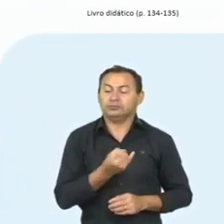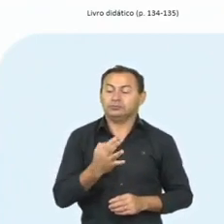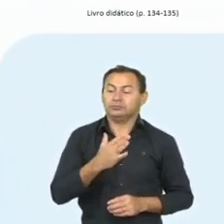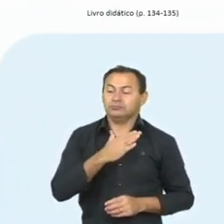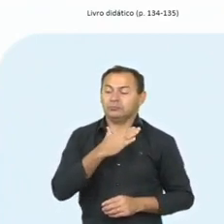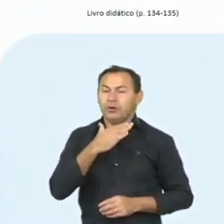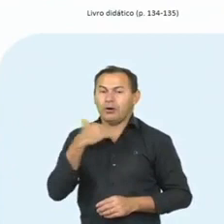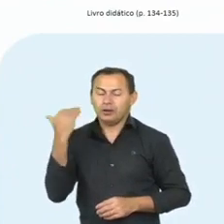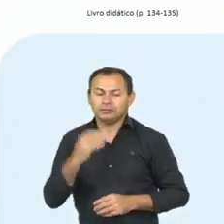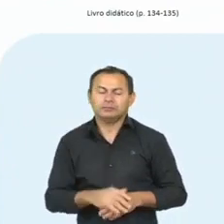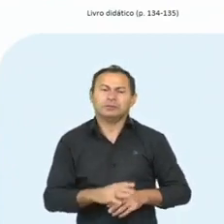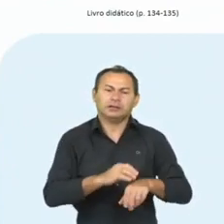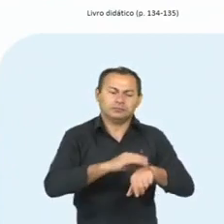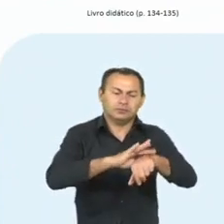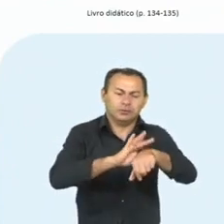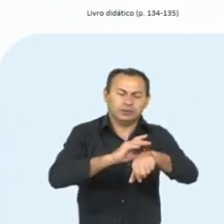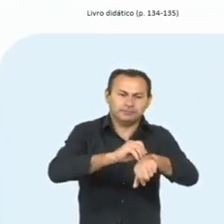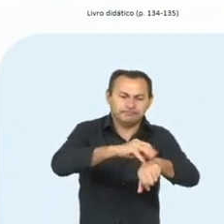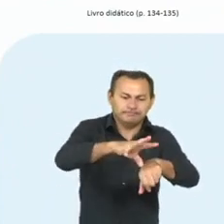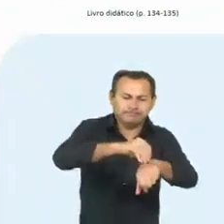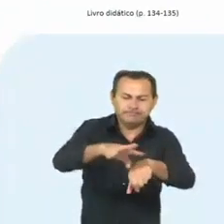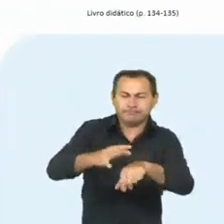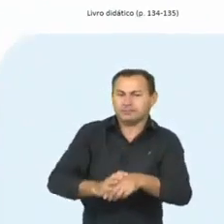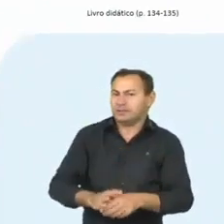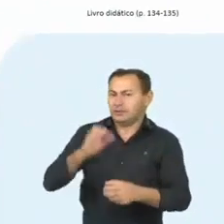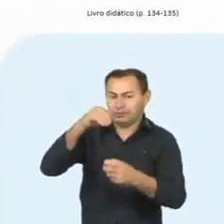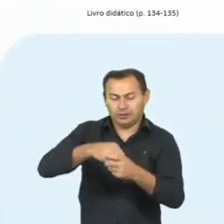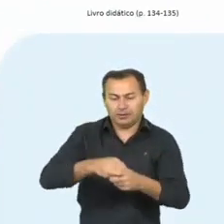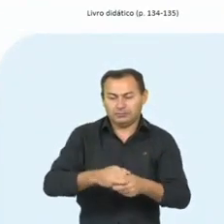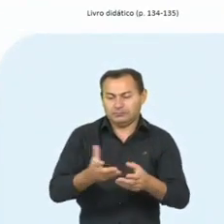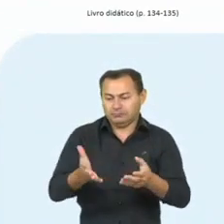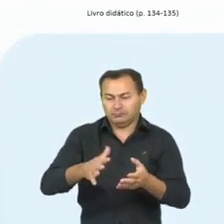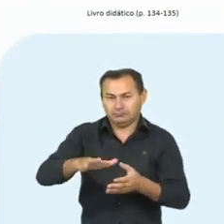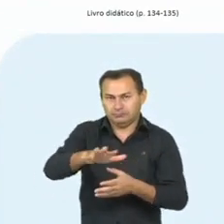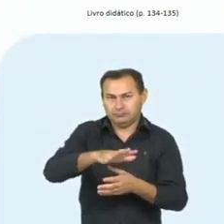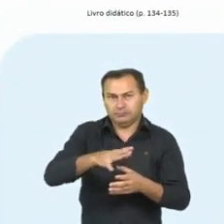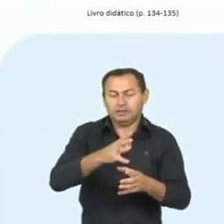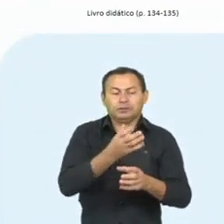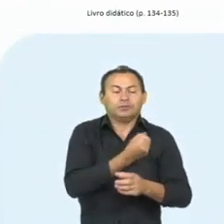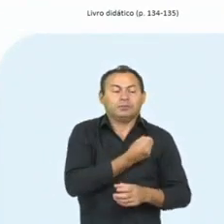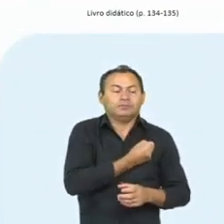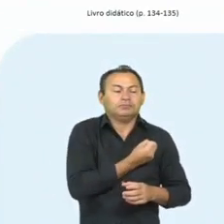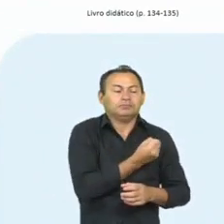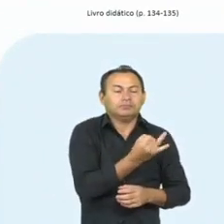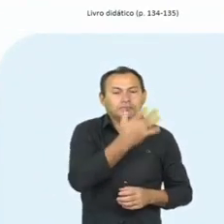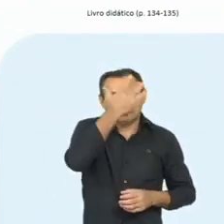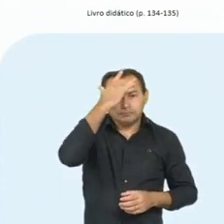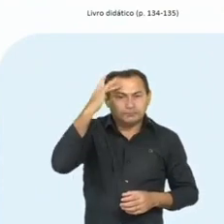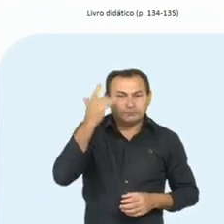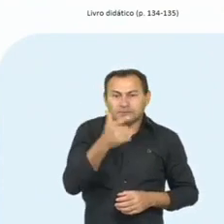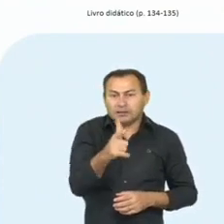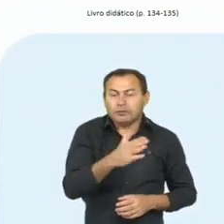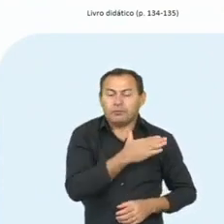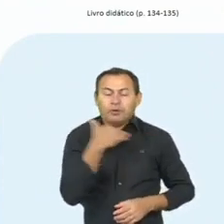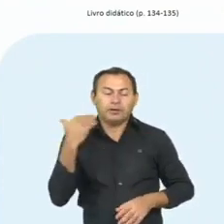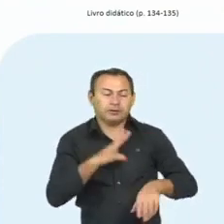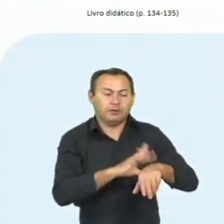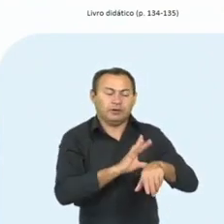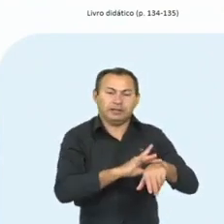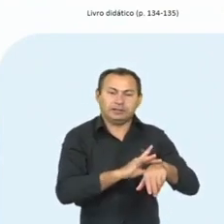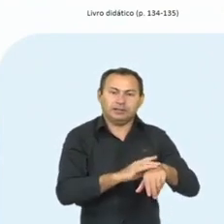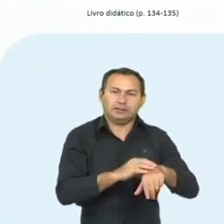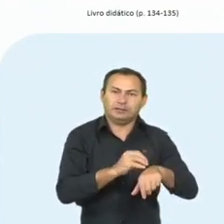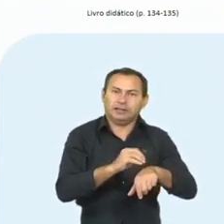doenças transmissíveis, então eu não vou colocar dentro desse número pessoas que não morreram de doenças